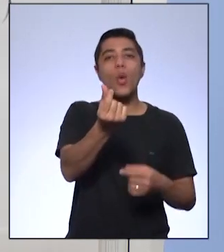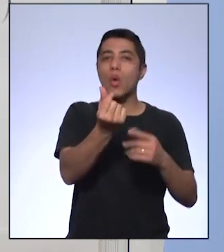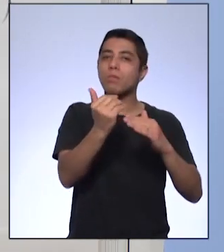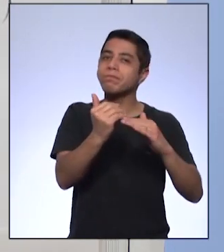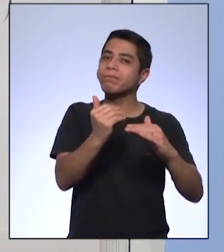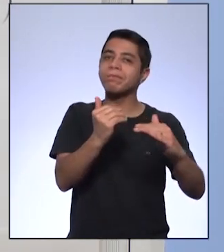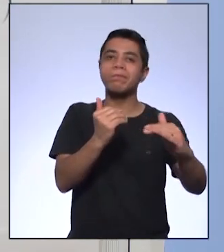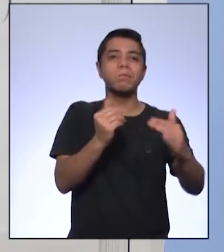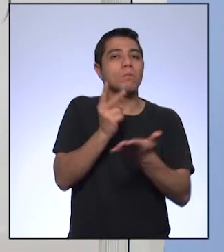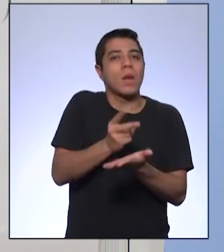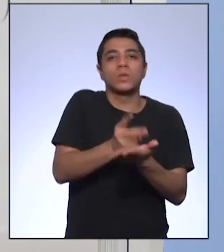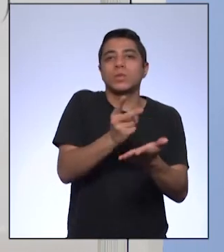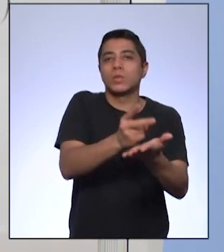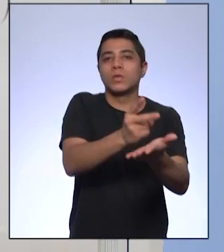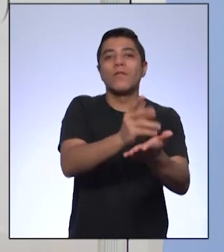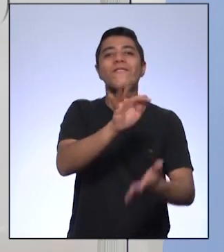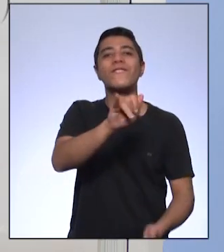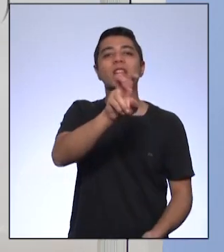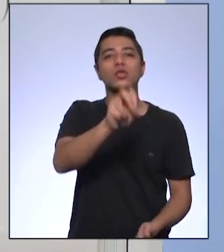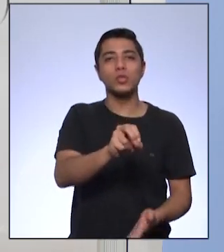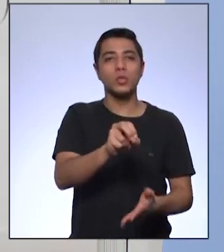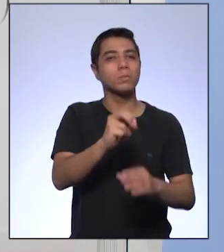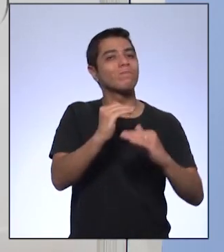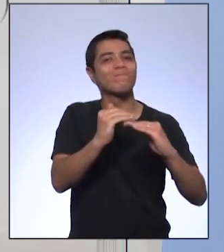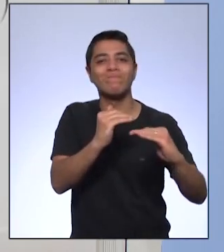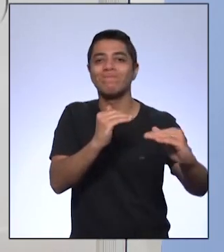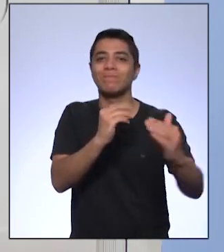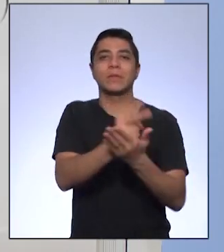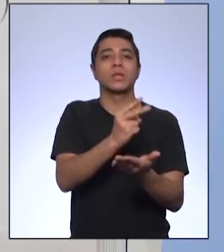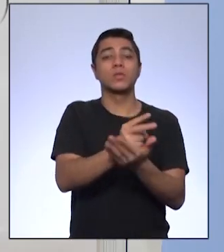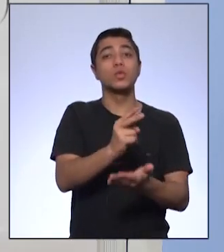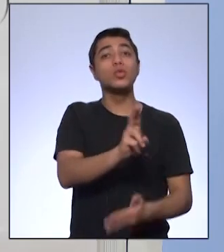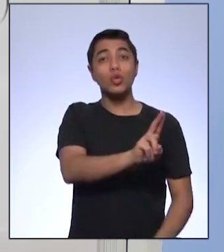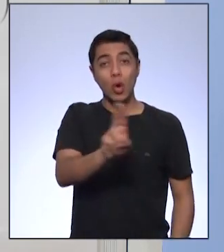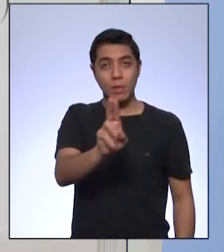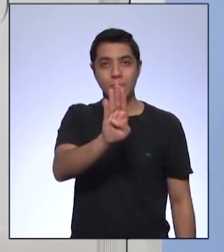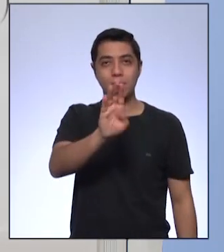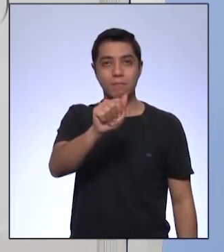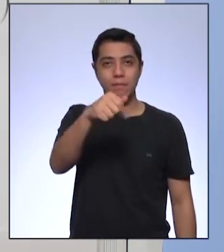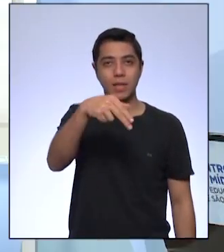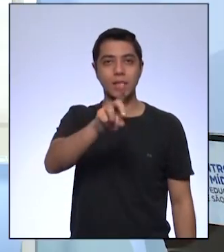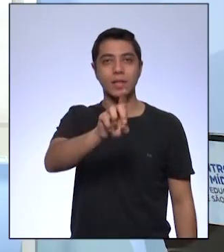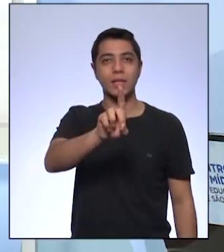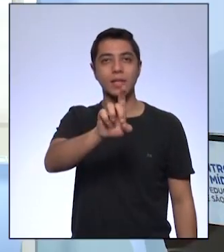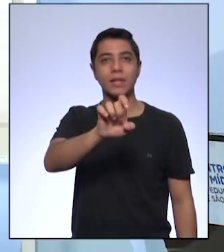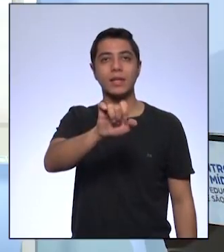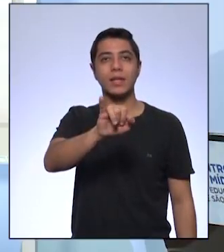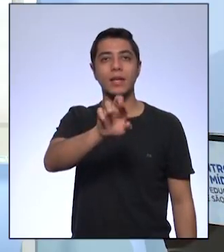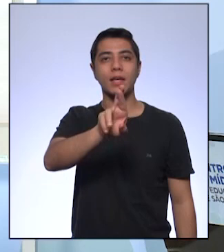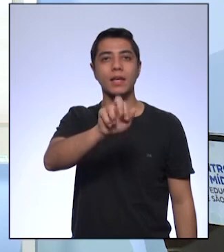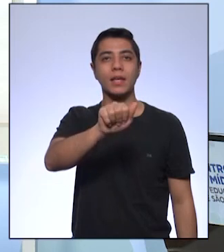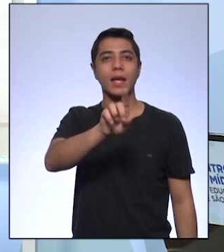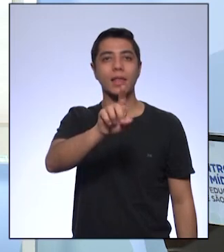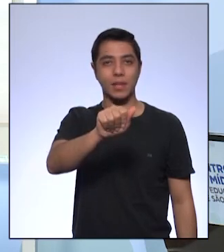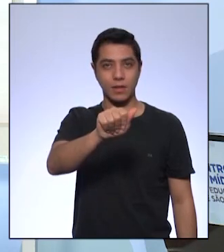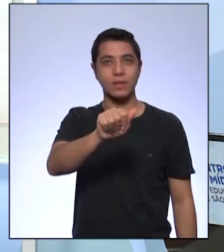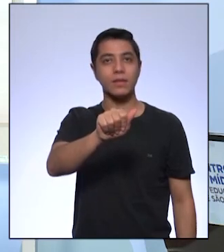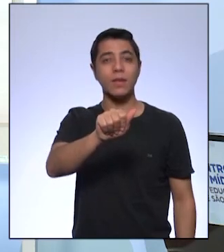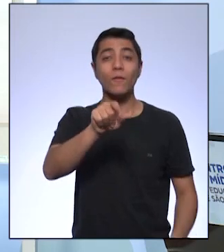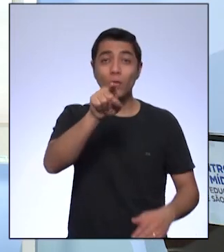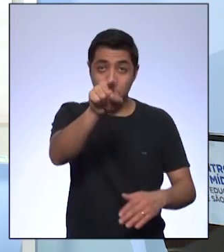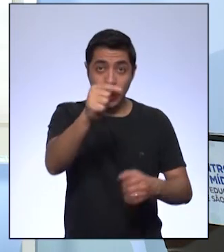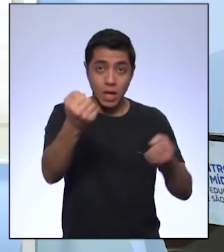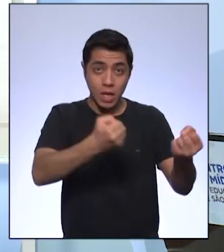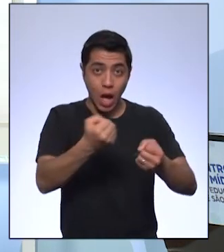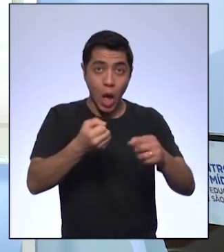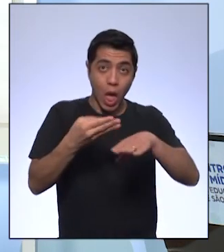com a bandeirada, é aquela famosa, você entrou dentro do táxi ou qualquer outro veículo também, não é? Você já vai pagar, porque é o custo fixo.